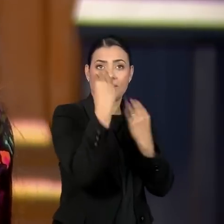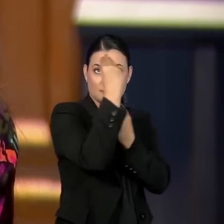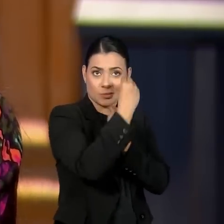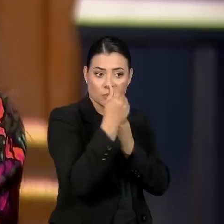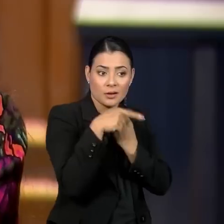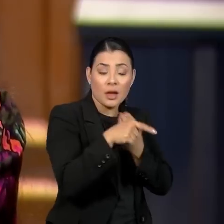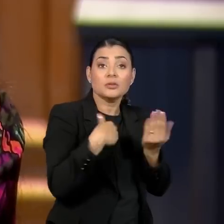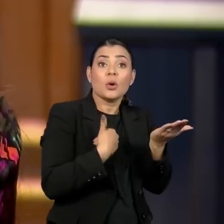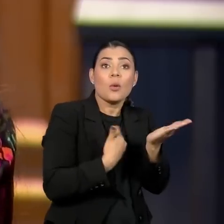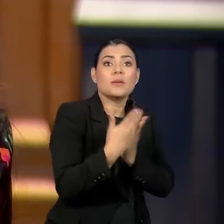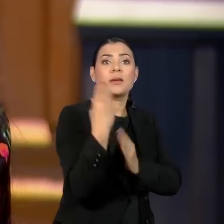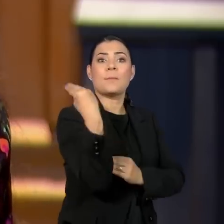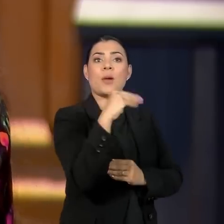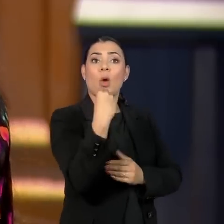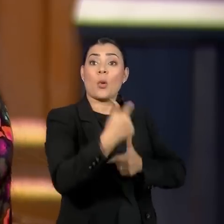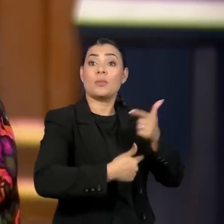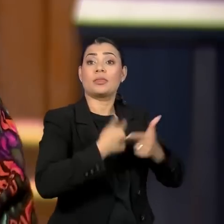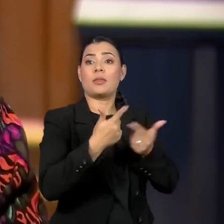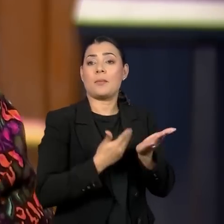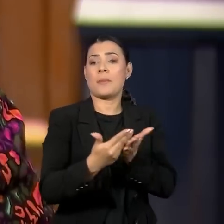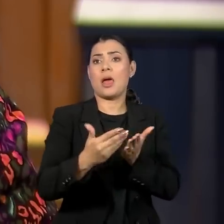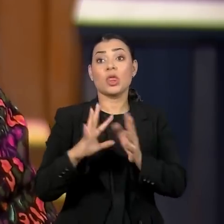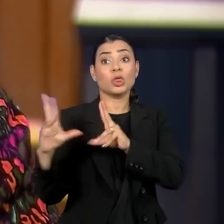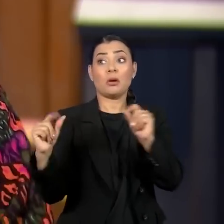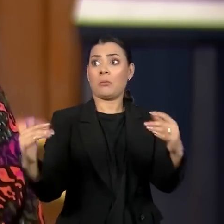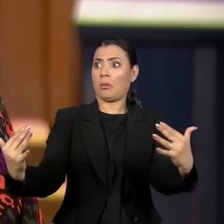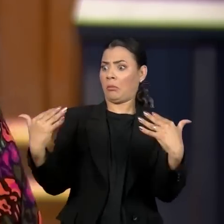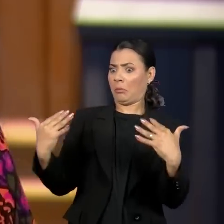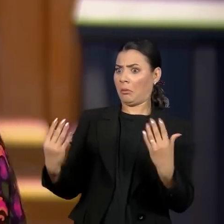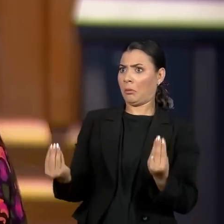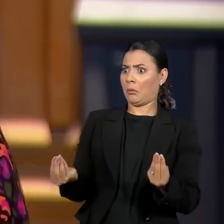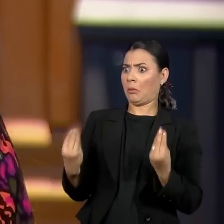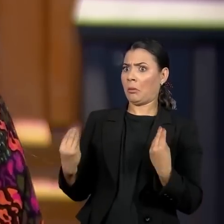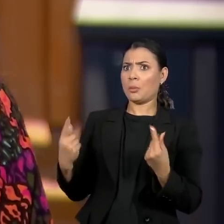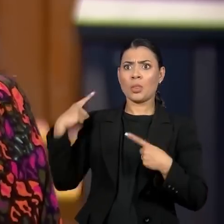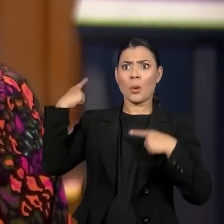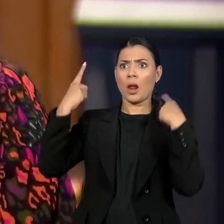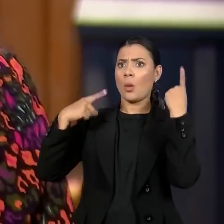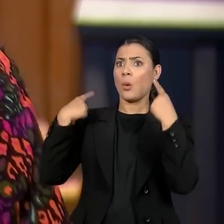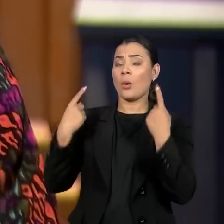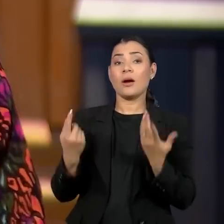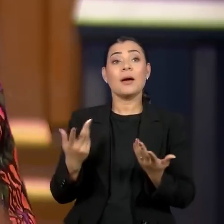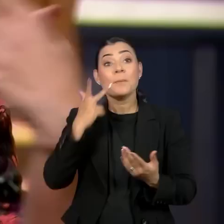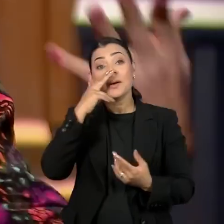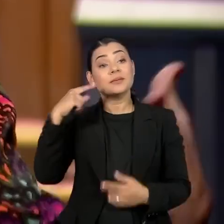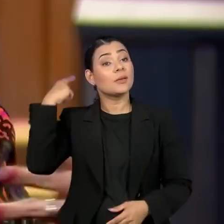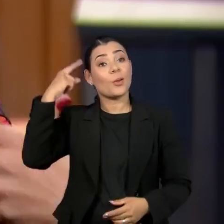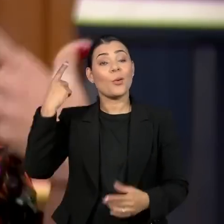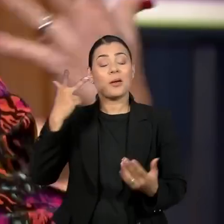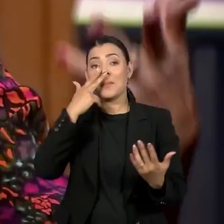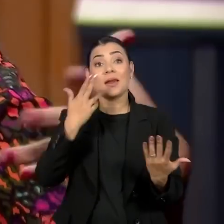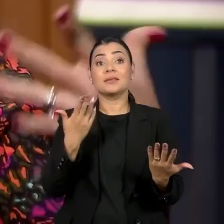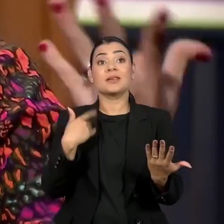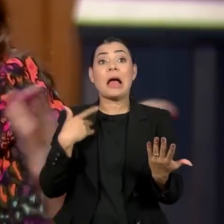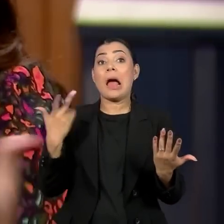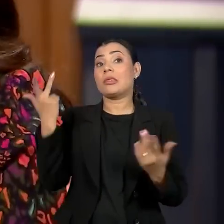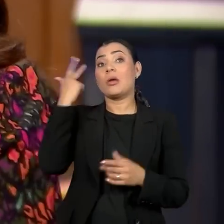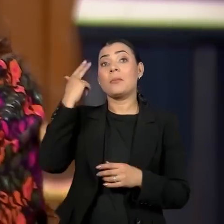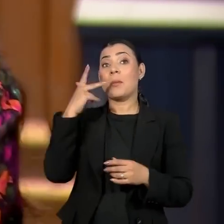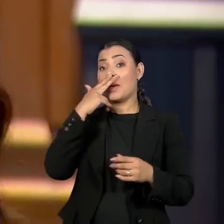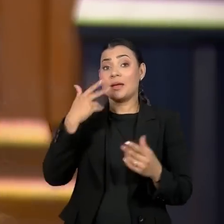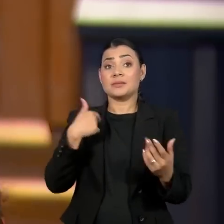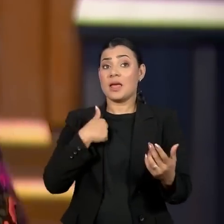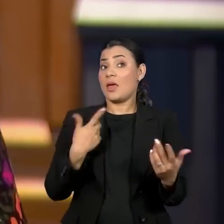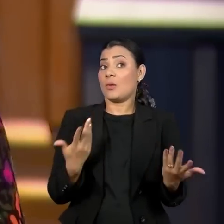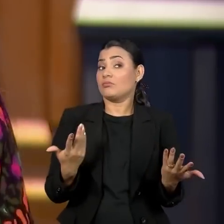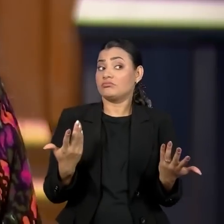um blog, começar a trabalhar, foi assim, parecia que eu estava dizendo... Você estava enlouquecendo, né? Parecia que eles iam me encontrar numa esquina ou em